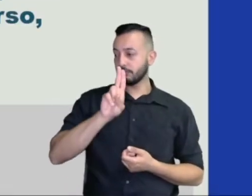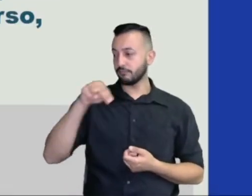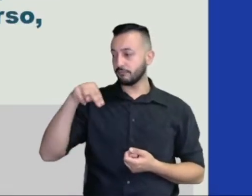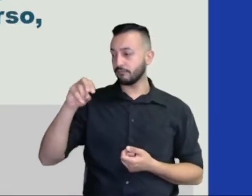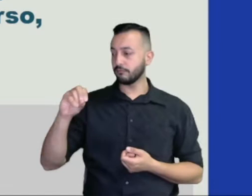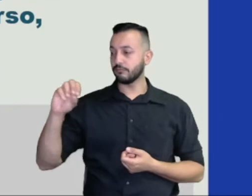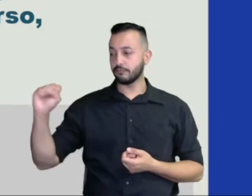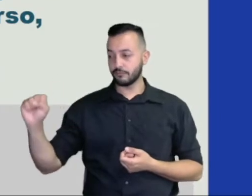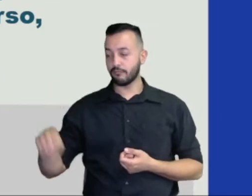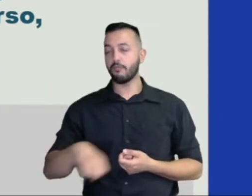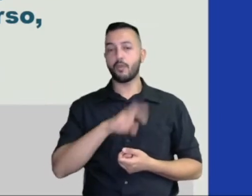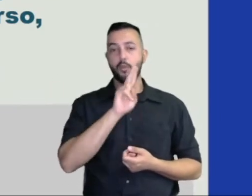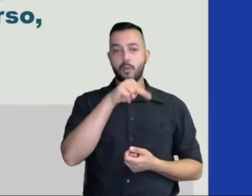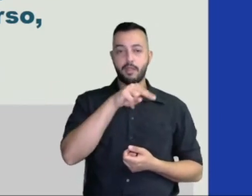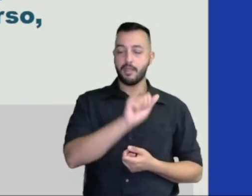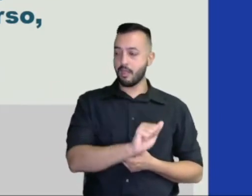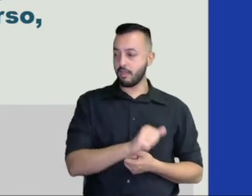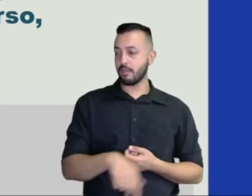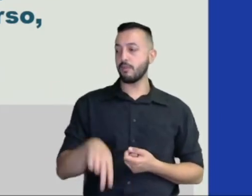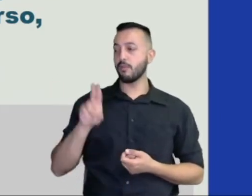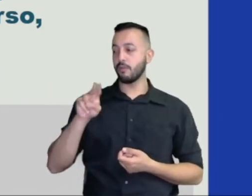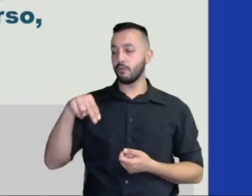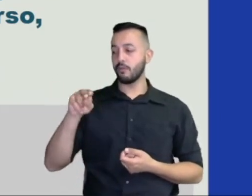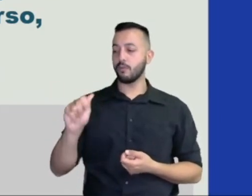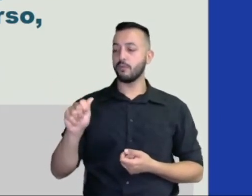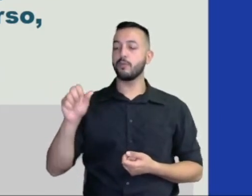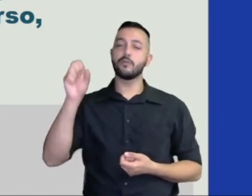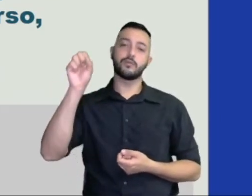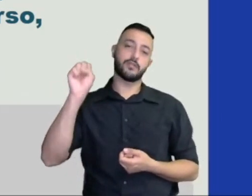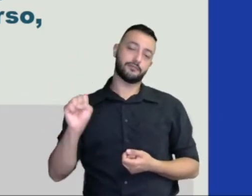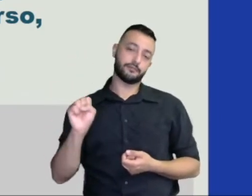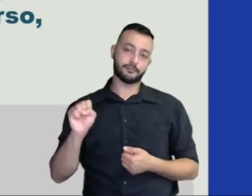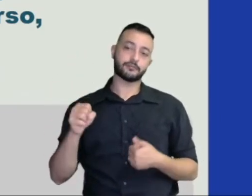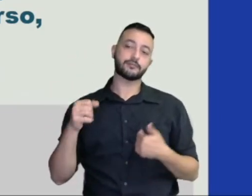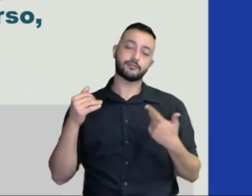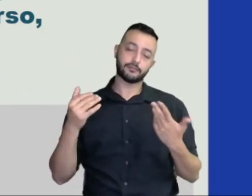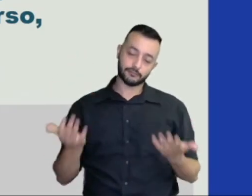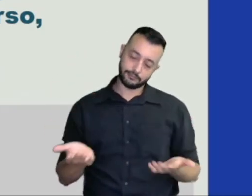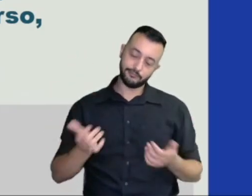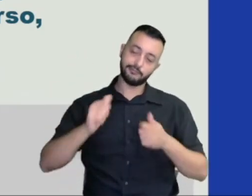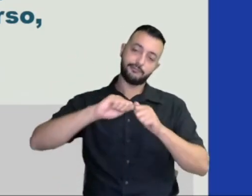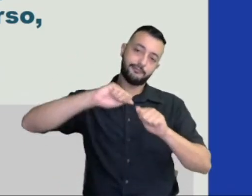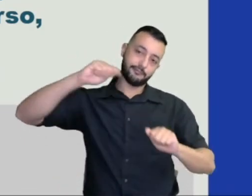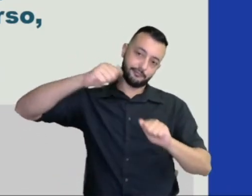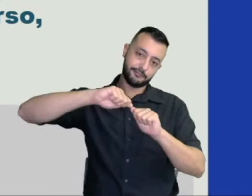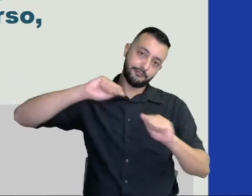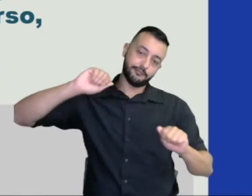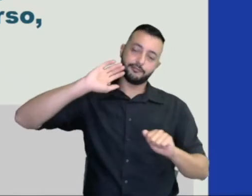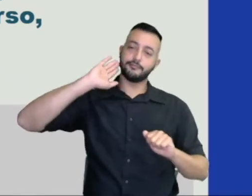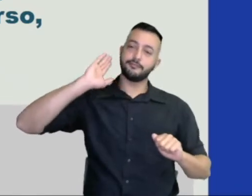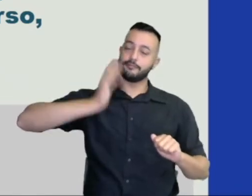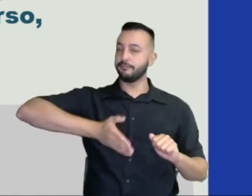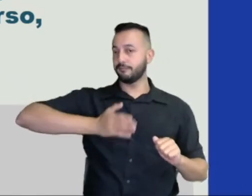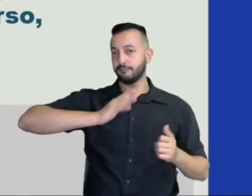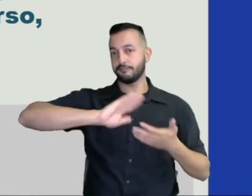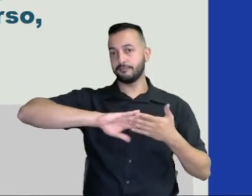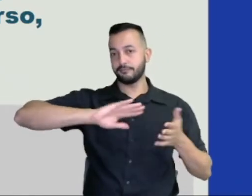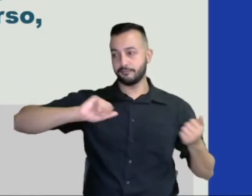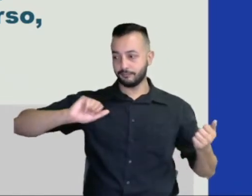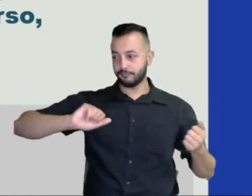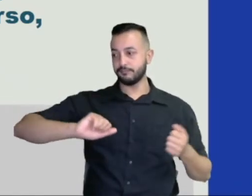unos, una e unas, que são os artigos indeterminados em língua